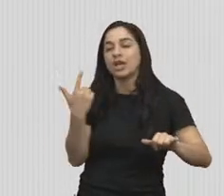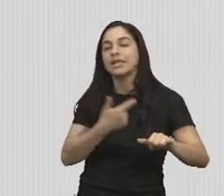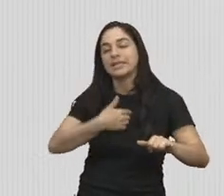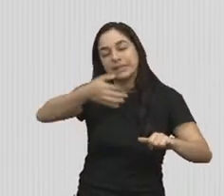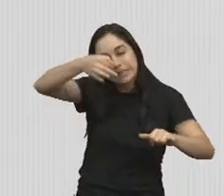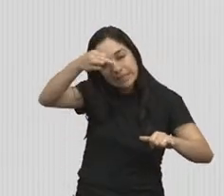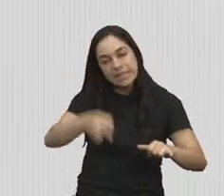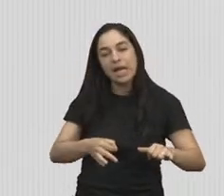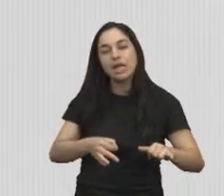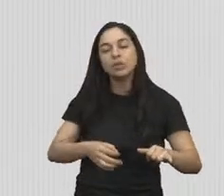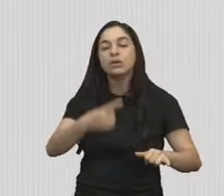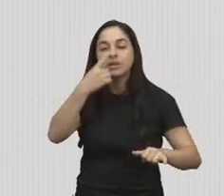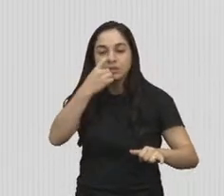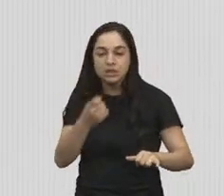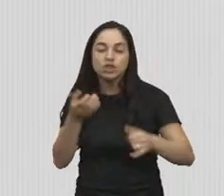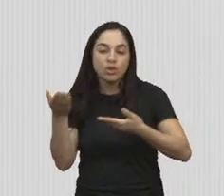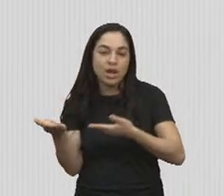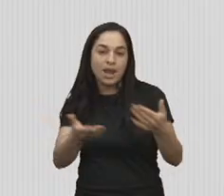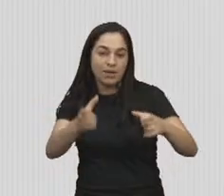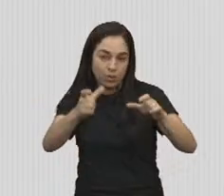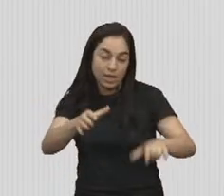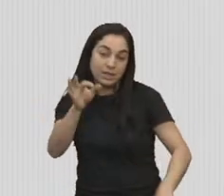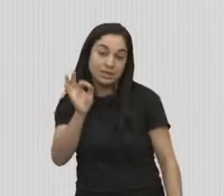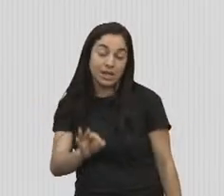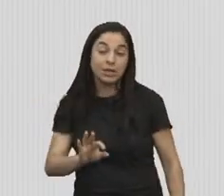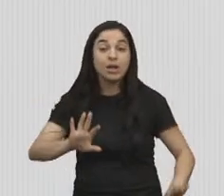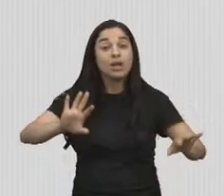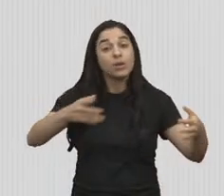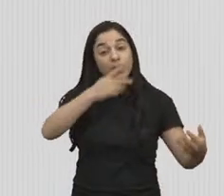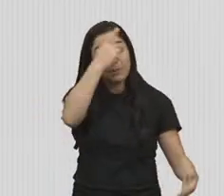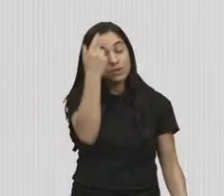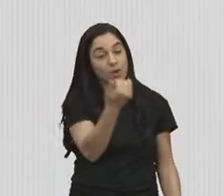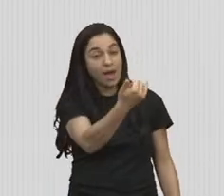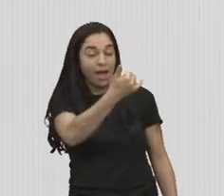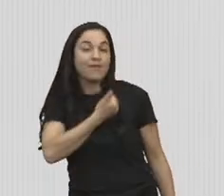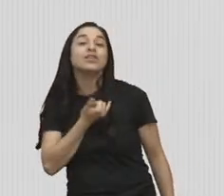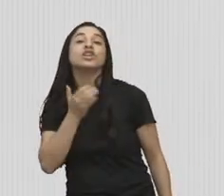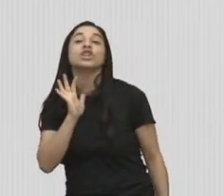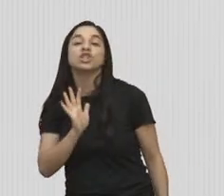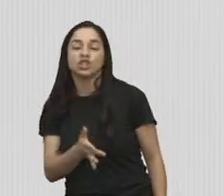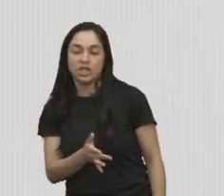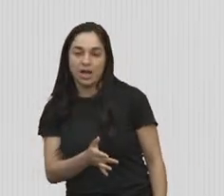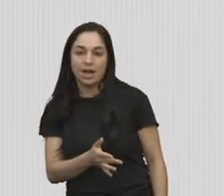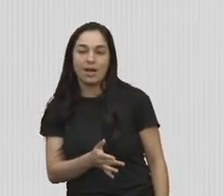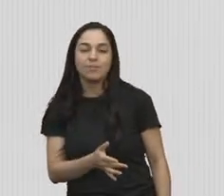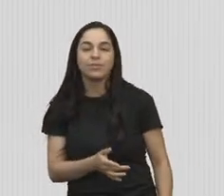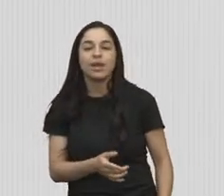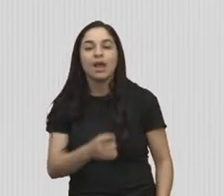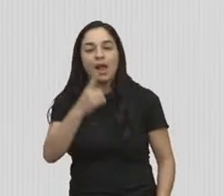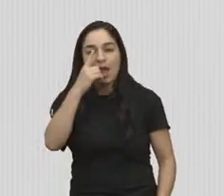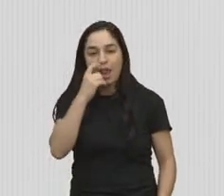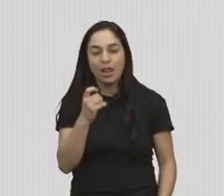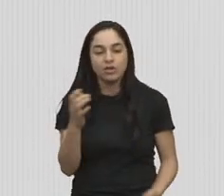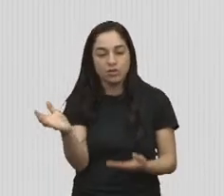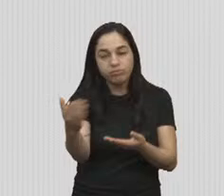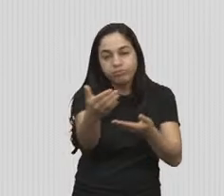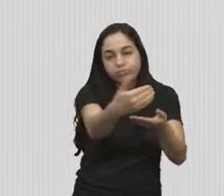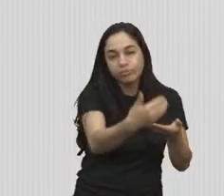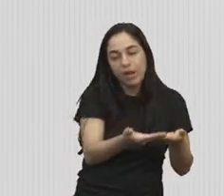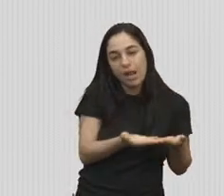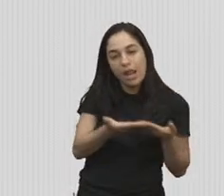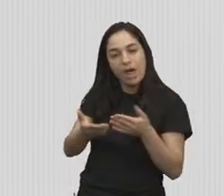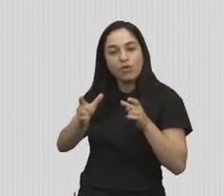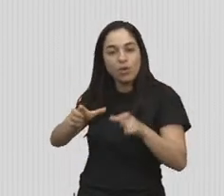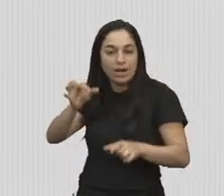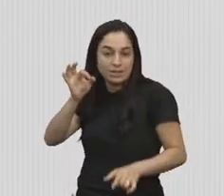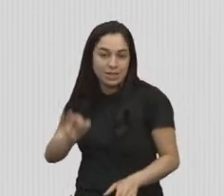correta. Quando a gente recebe essa notificação de que a pessoa fez o descarte correto, a gente volta no lugar e constata aí que realmente